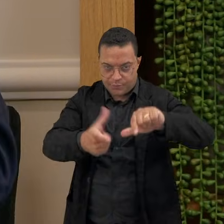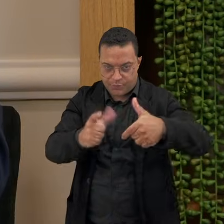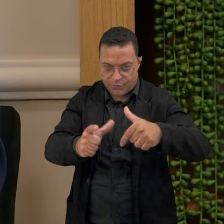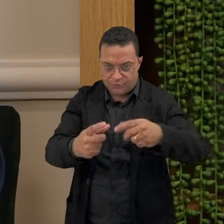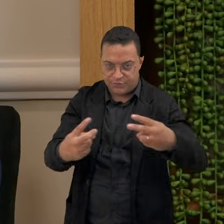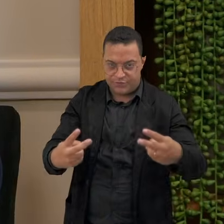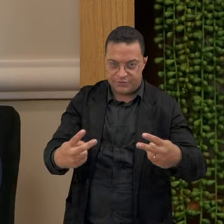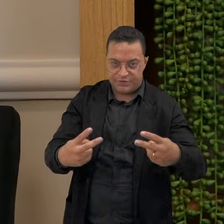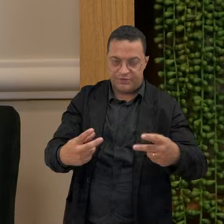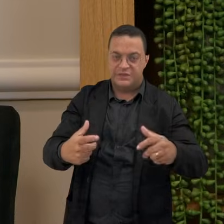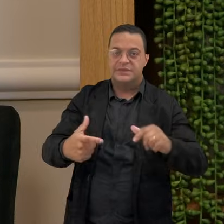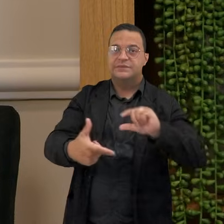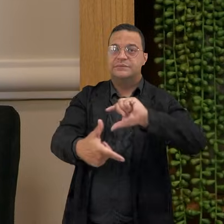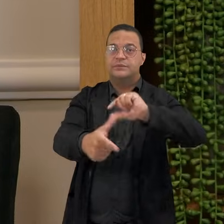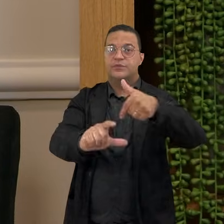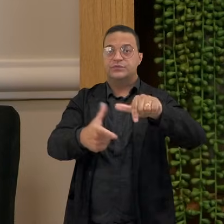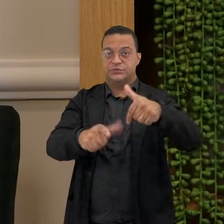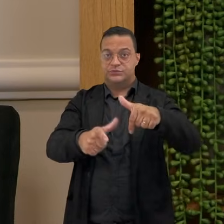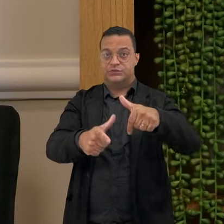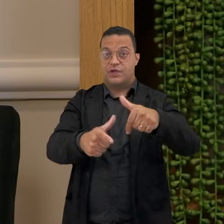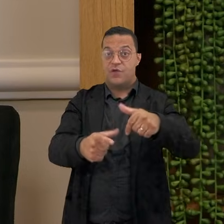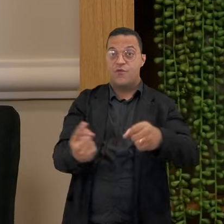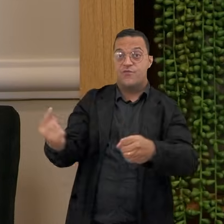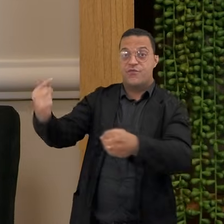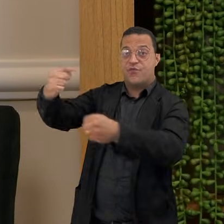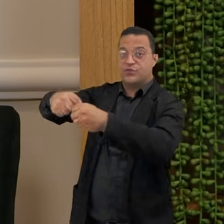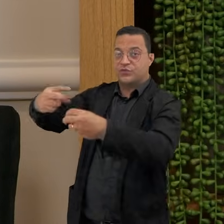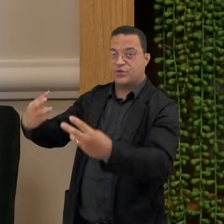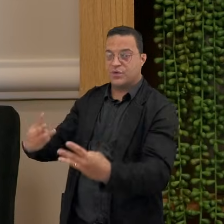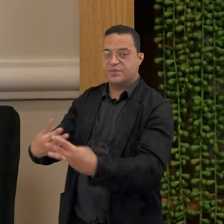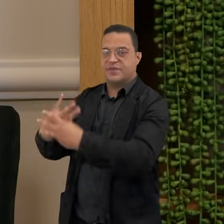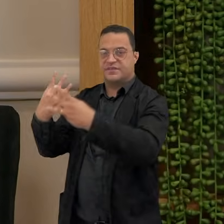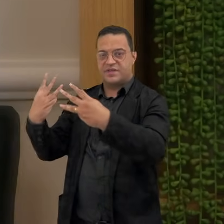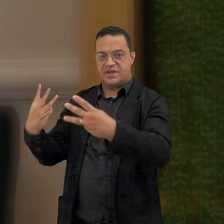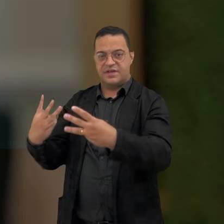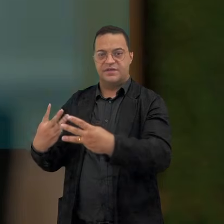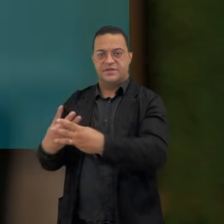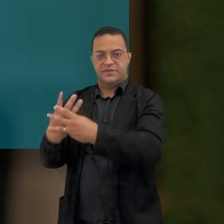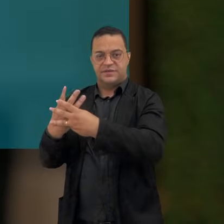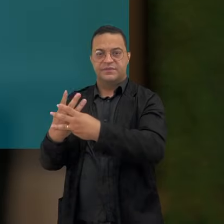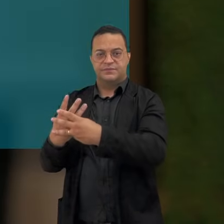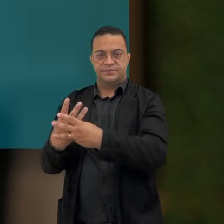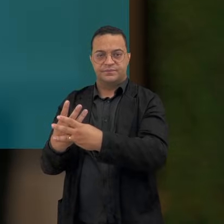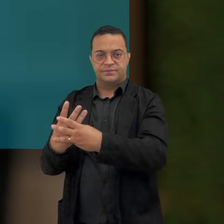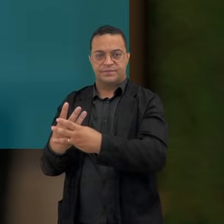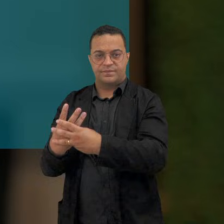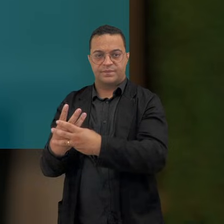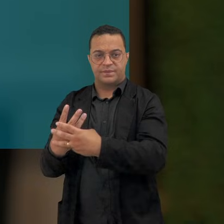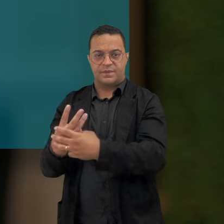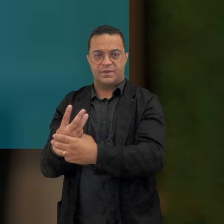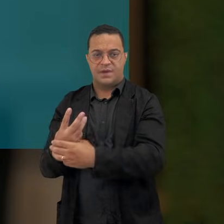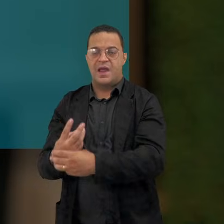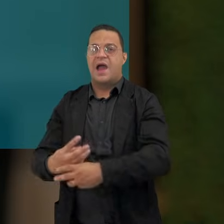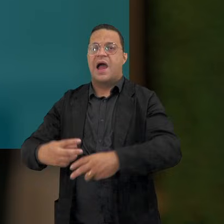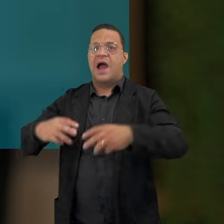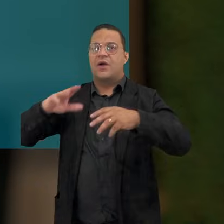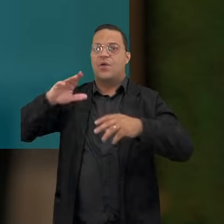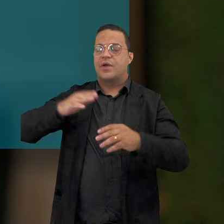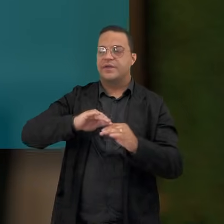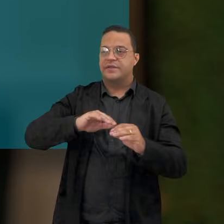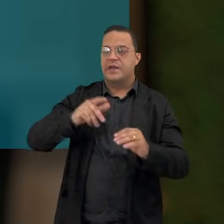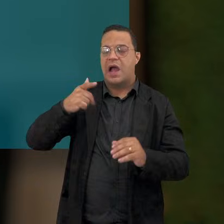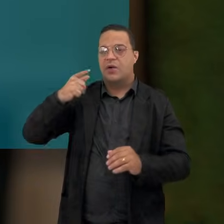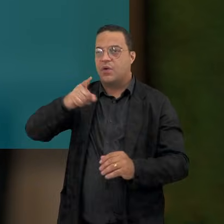nova geração que já existe por lá. A figueira já deu seus figuinhos, as vides em flor, falando da igreja agora, a